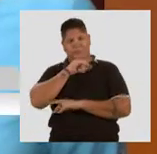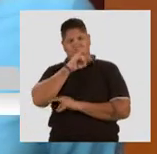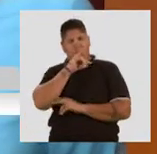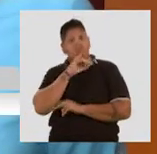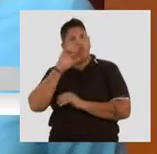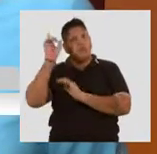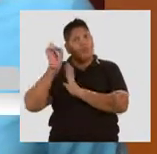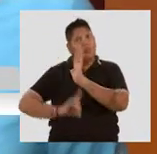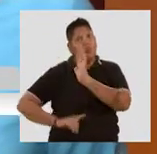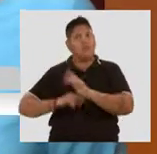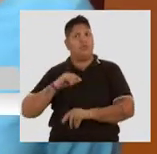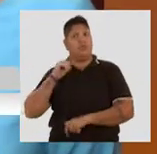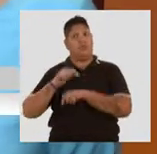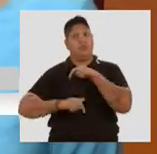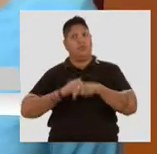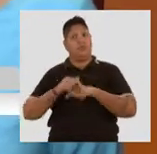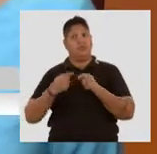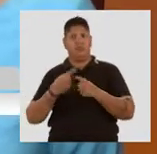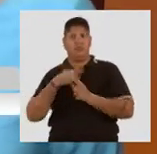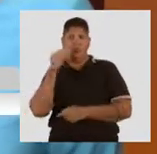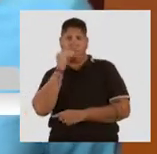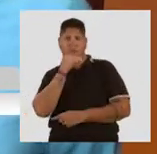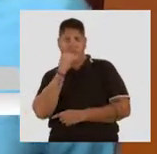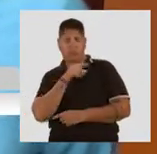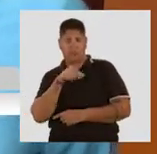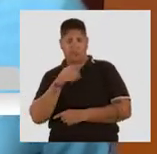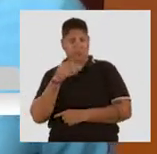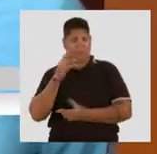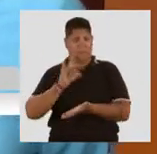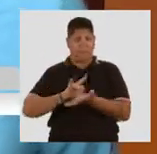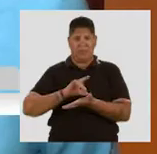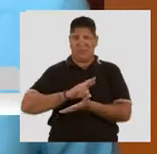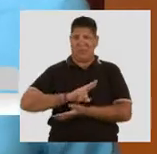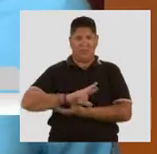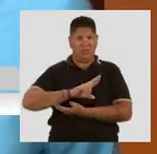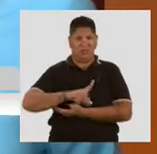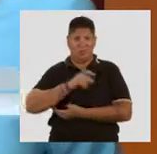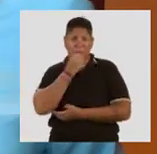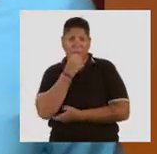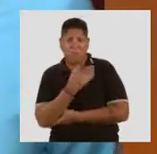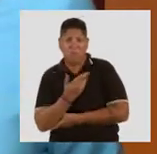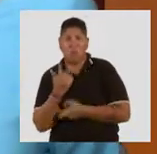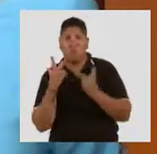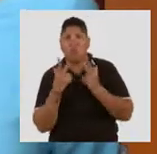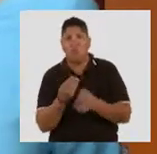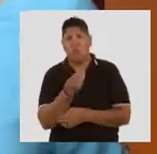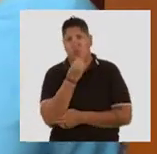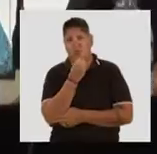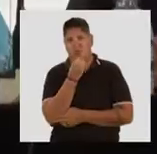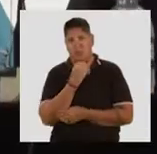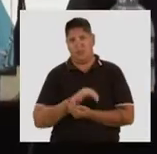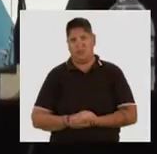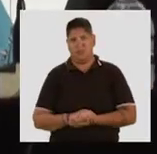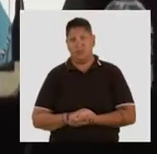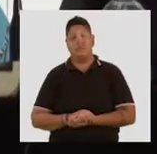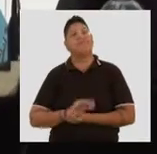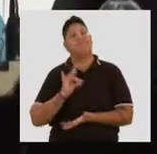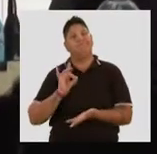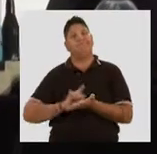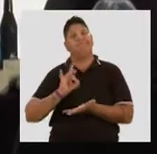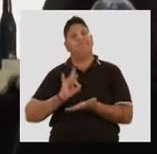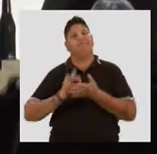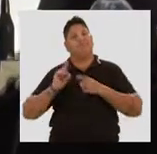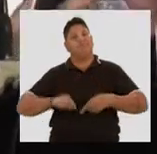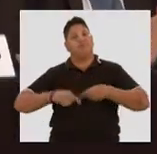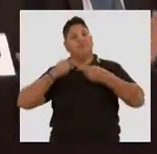para os direitos trabalhistas, porque eles estão sendo muito fragilizados numa realidade em que eles já não são efetivados como deveriam. A realidade e